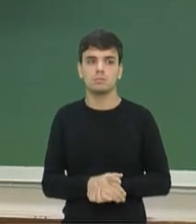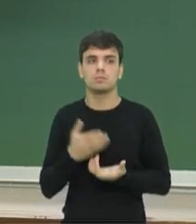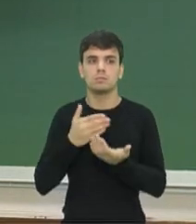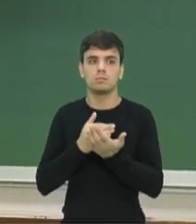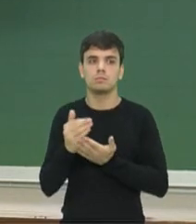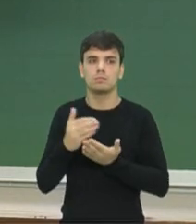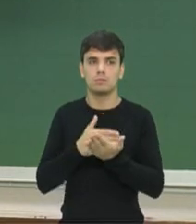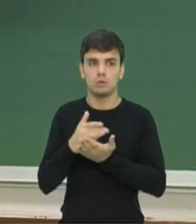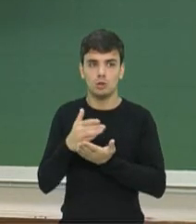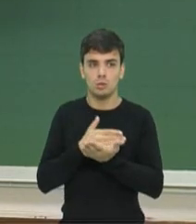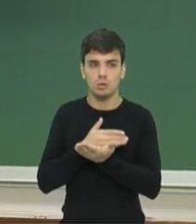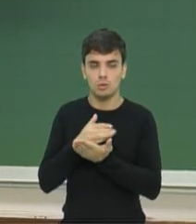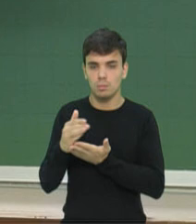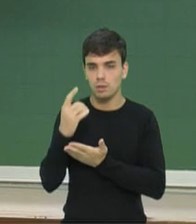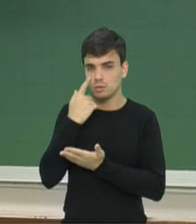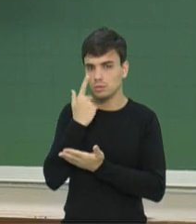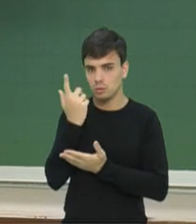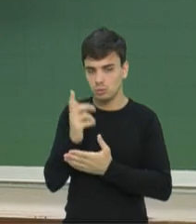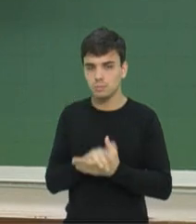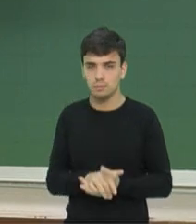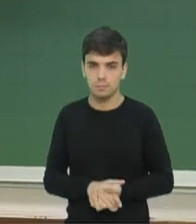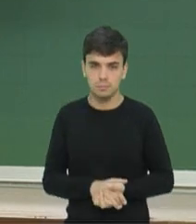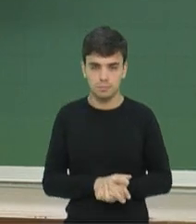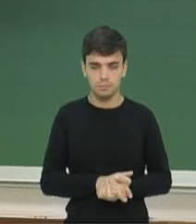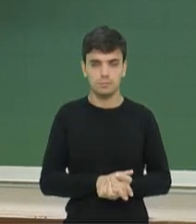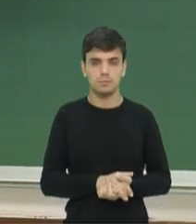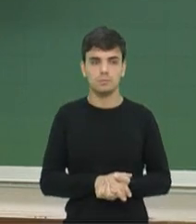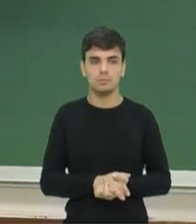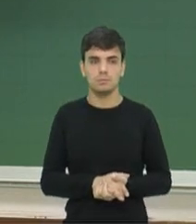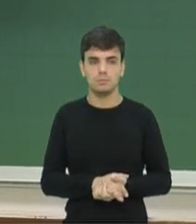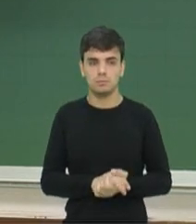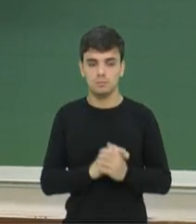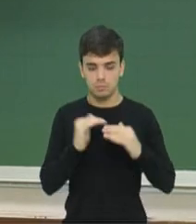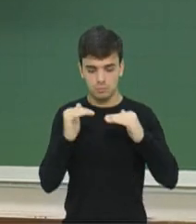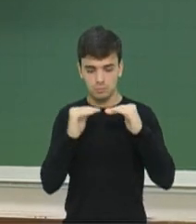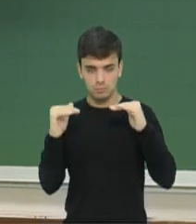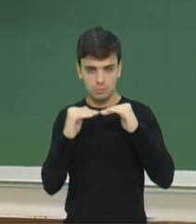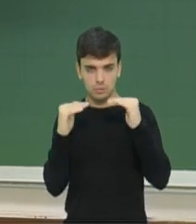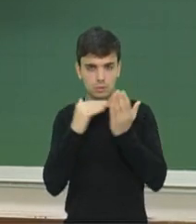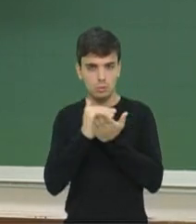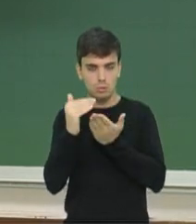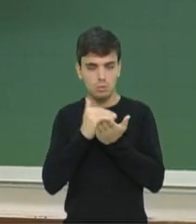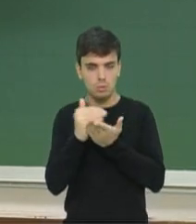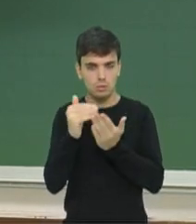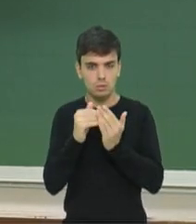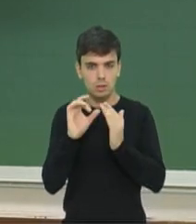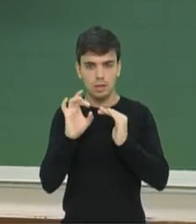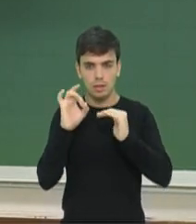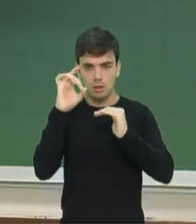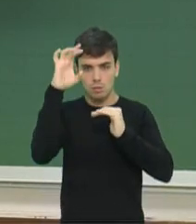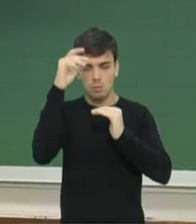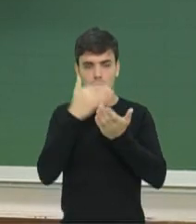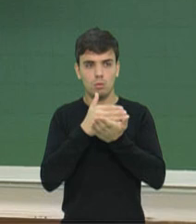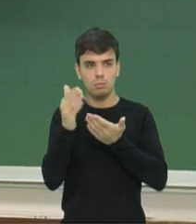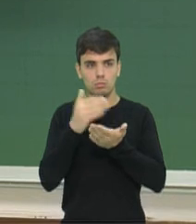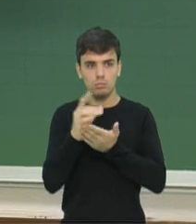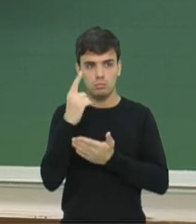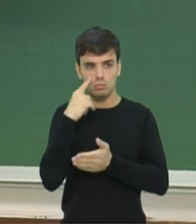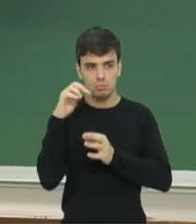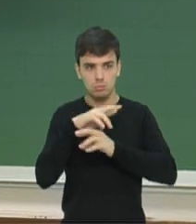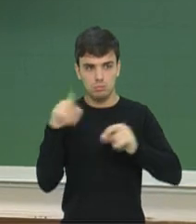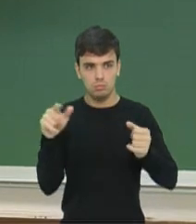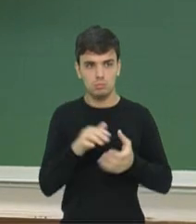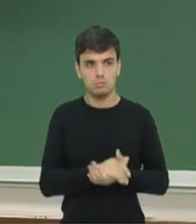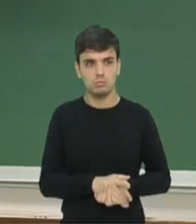parte realmente dedicada ao judô, né? Então cada um dos dans vai ganhando um danzinho diferente, uma faixinha